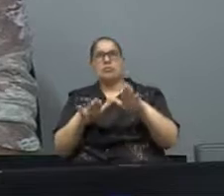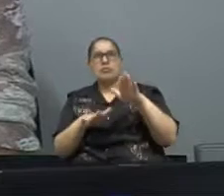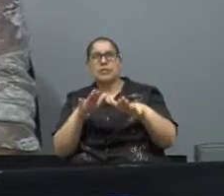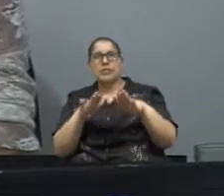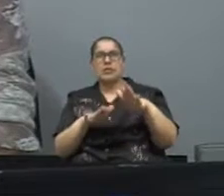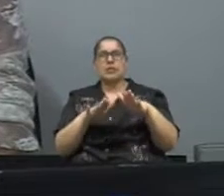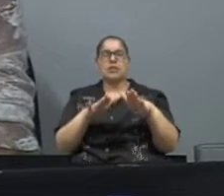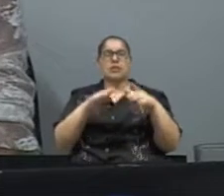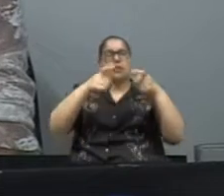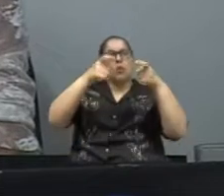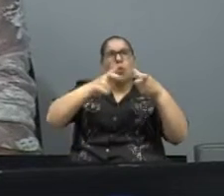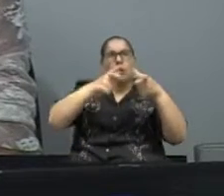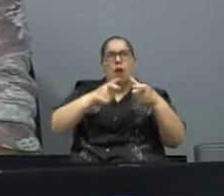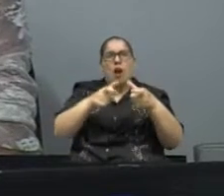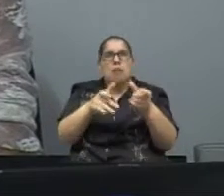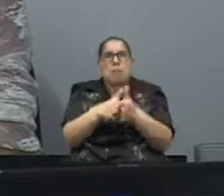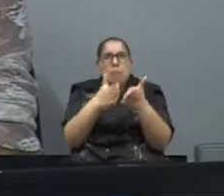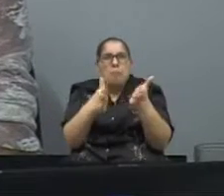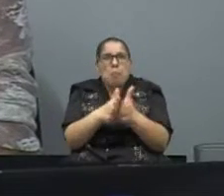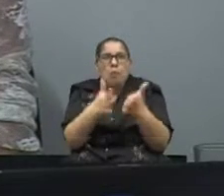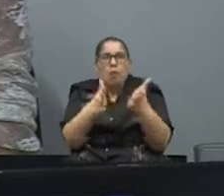maior visibilidade.